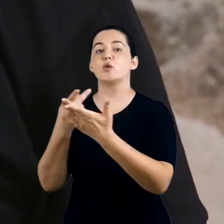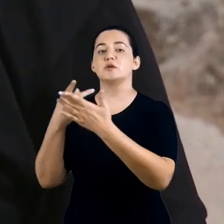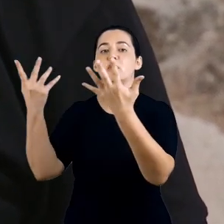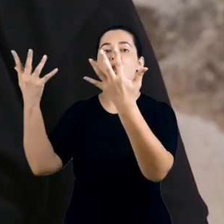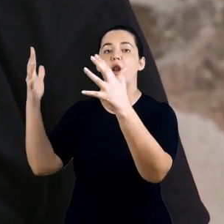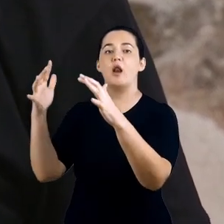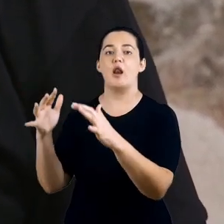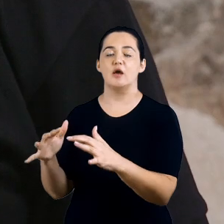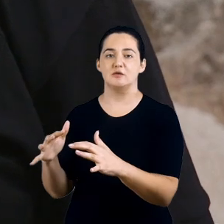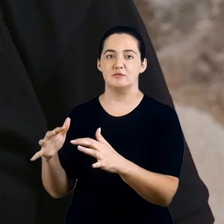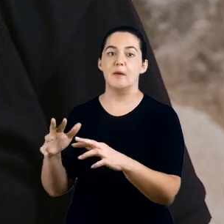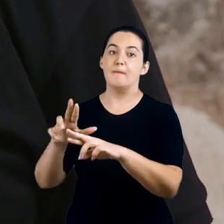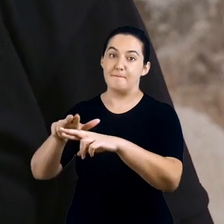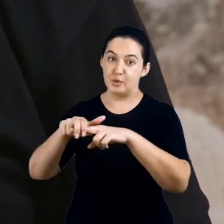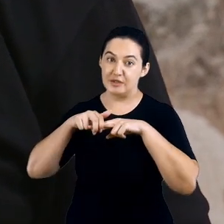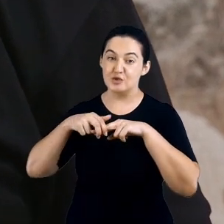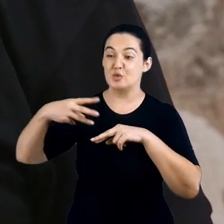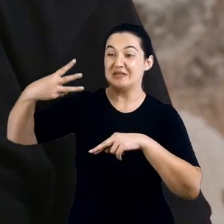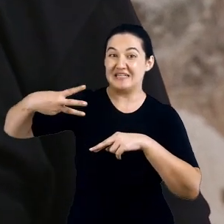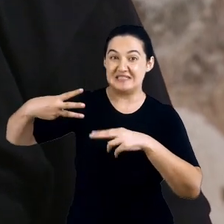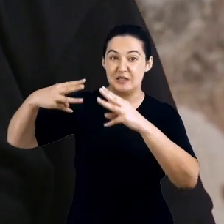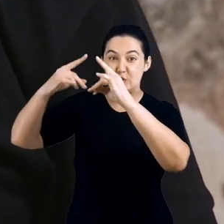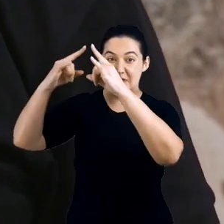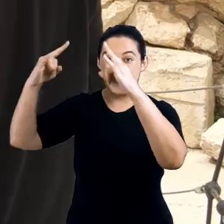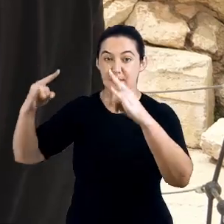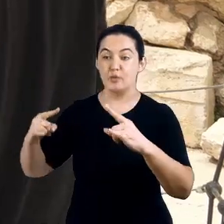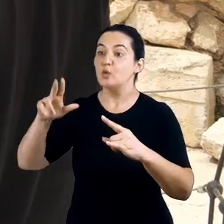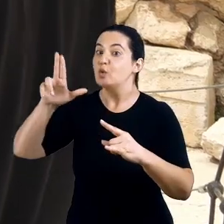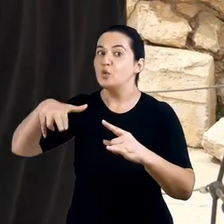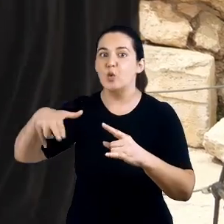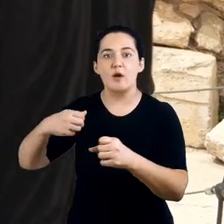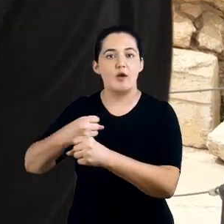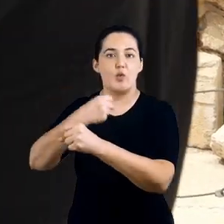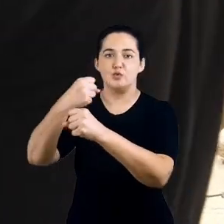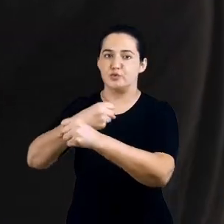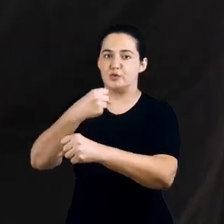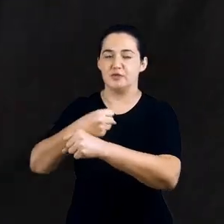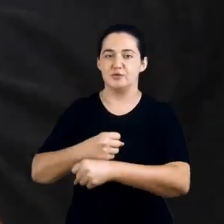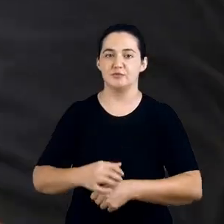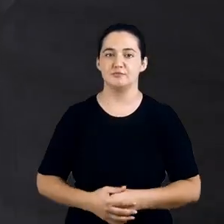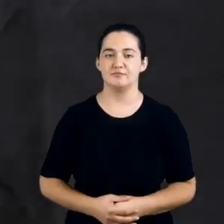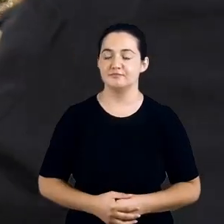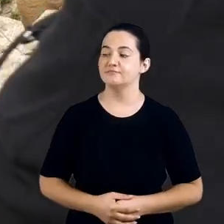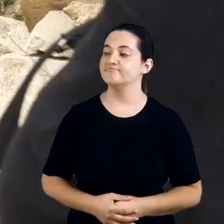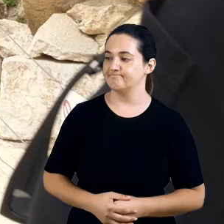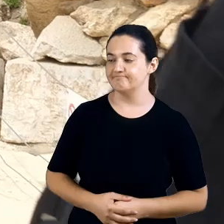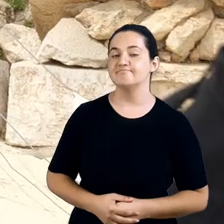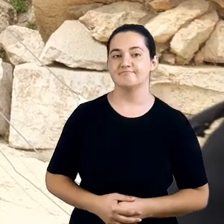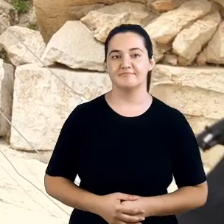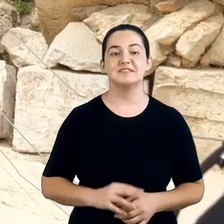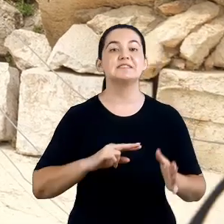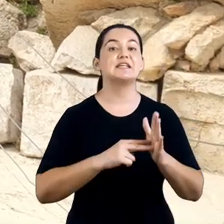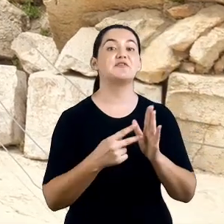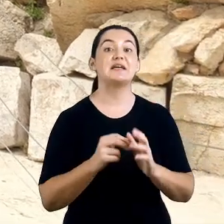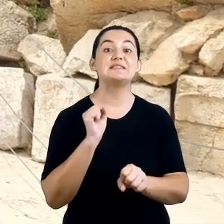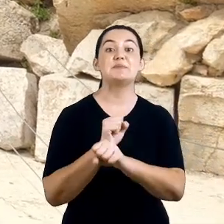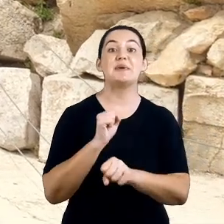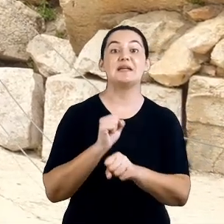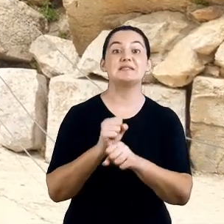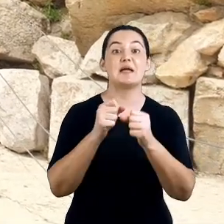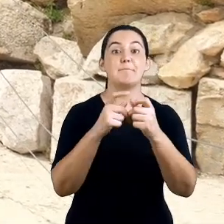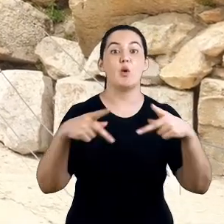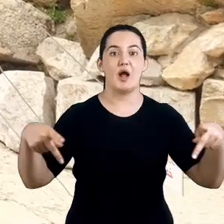desmoronou. Por isso, o terceiro templo nunca foi construído. Ou seja, a esperança apocalíptica já vem de muito